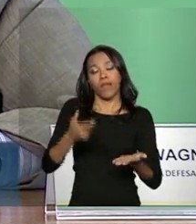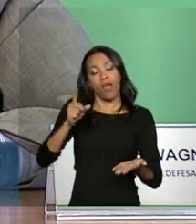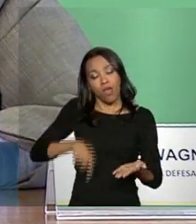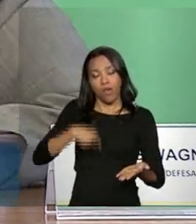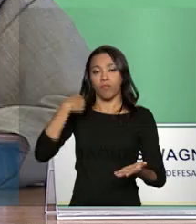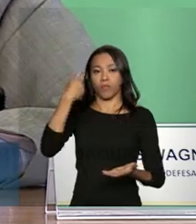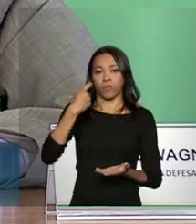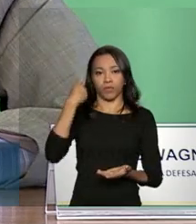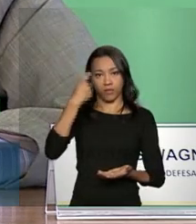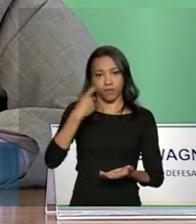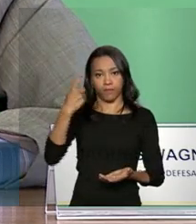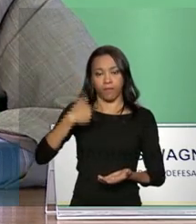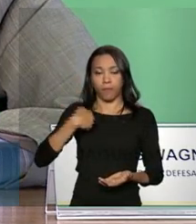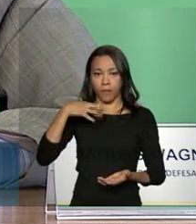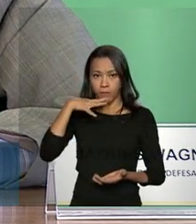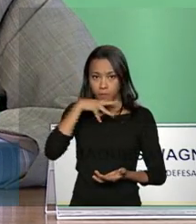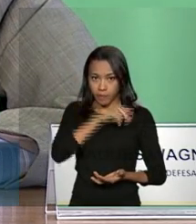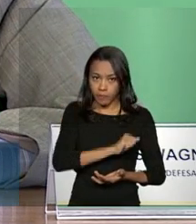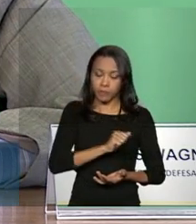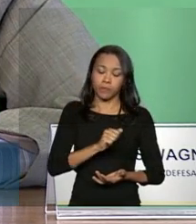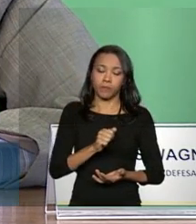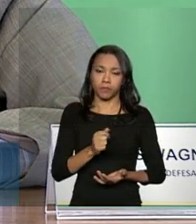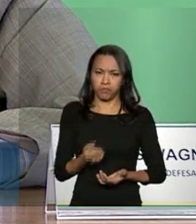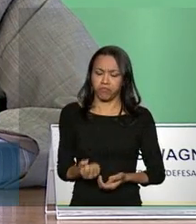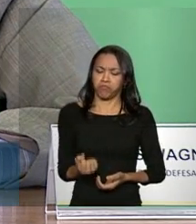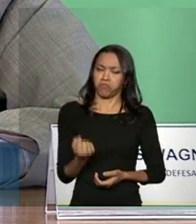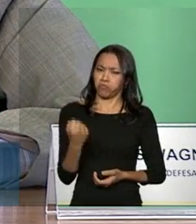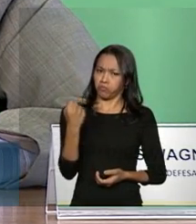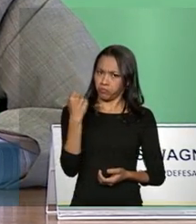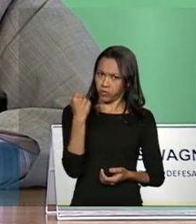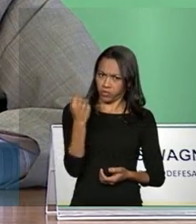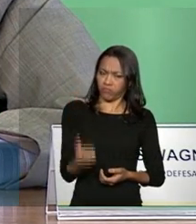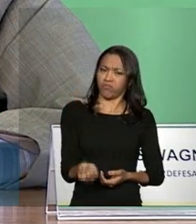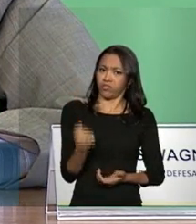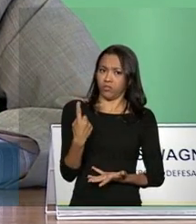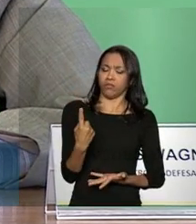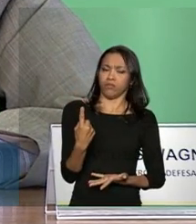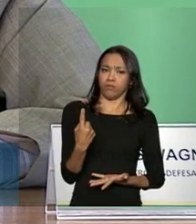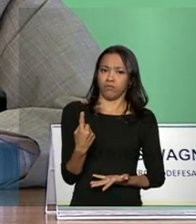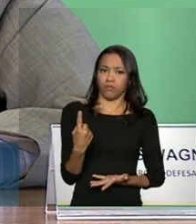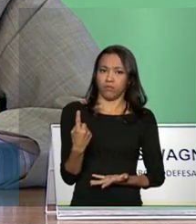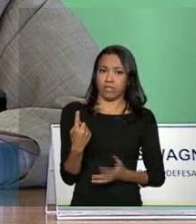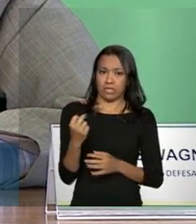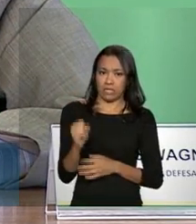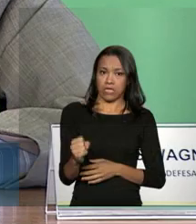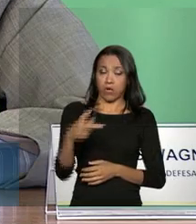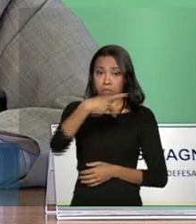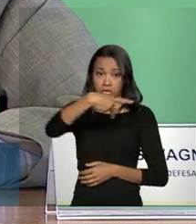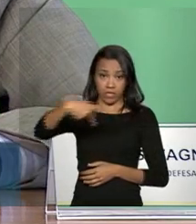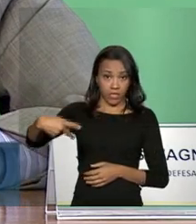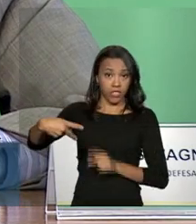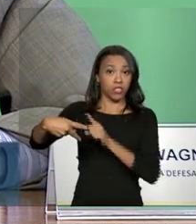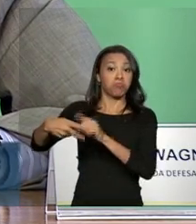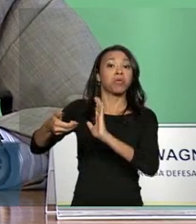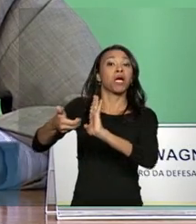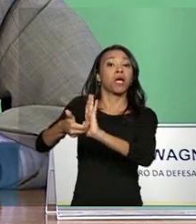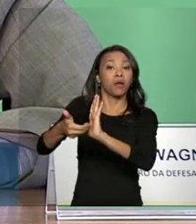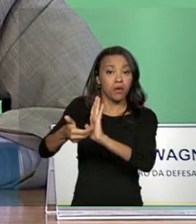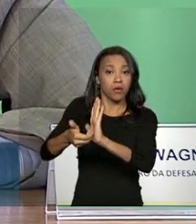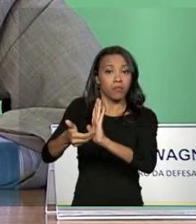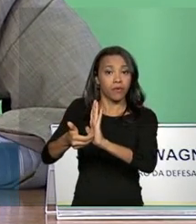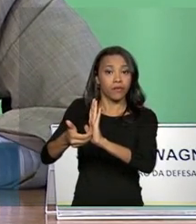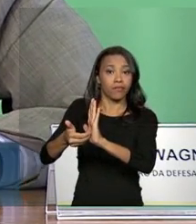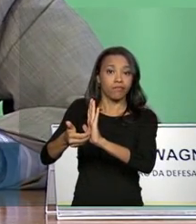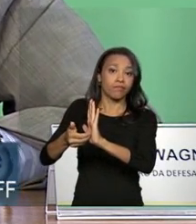preocupação. Eu acho estranho se a presidência da Câmara dos Deputados se transformar, por